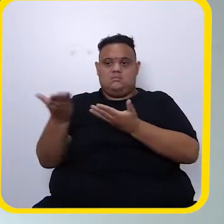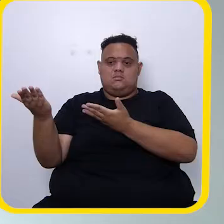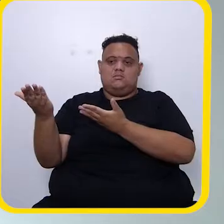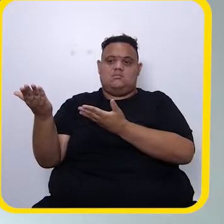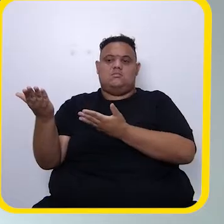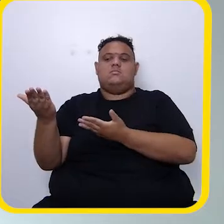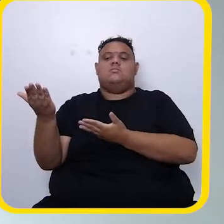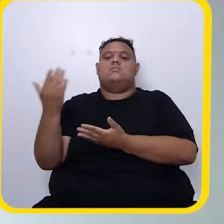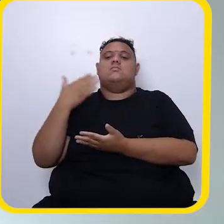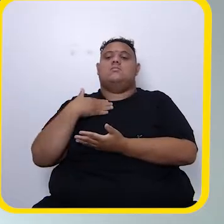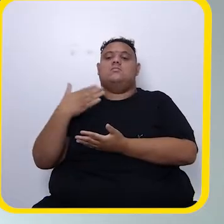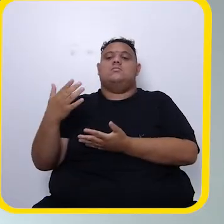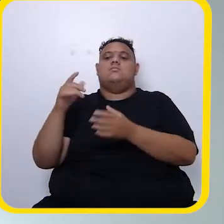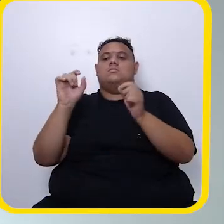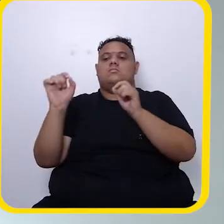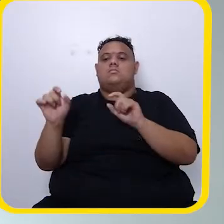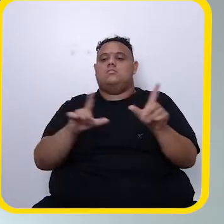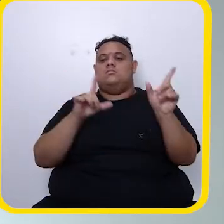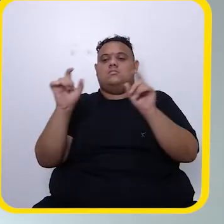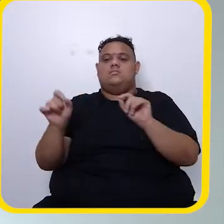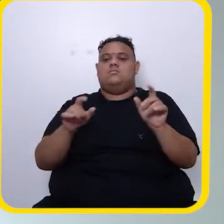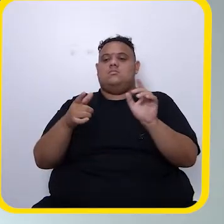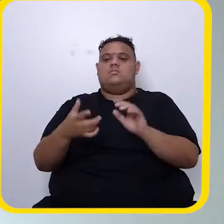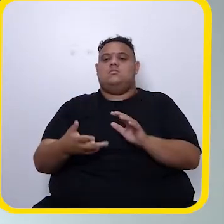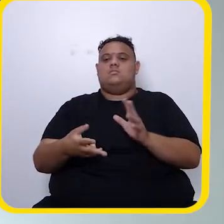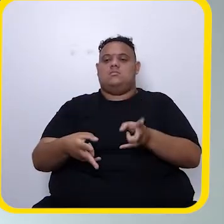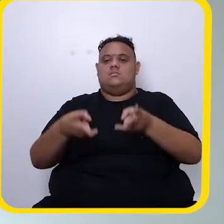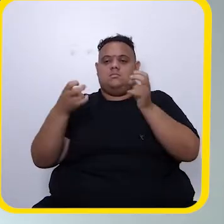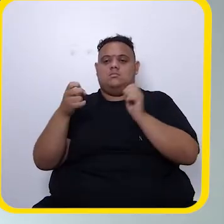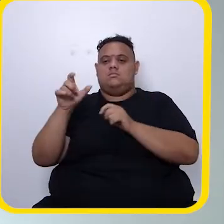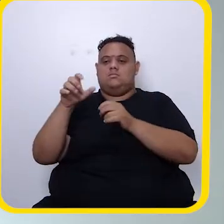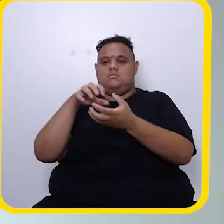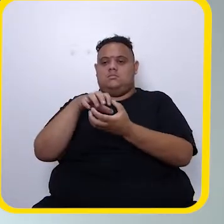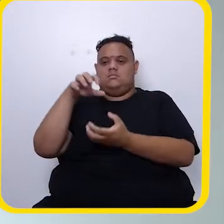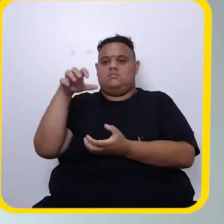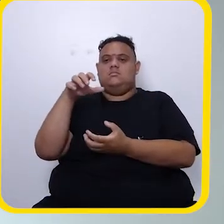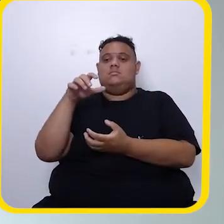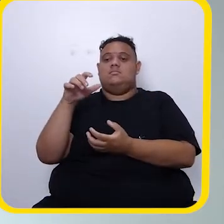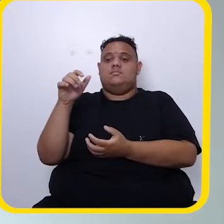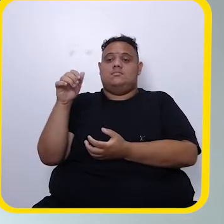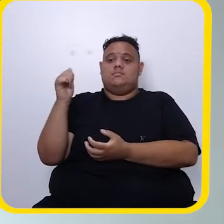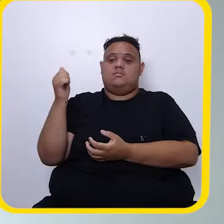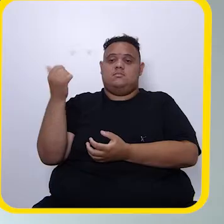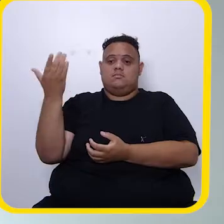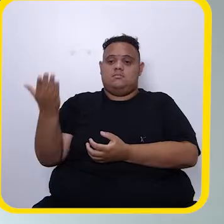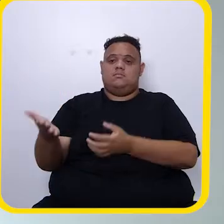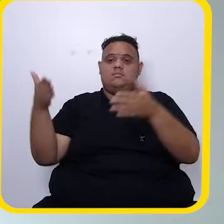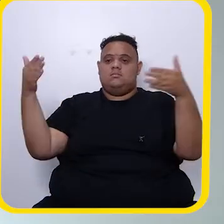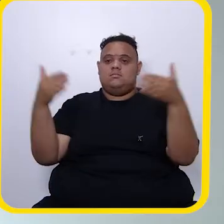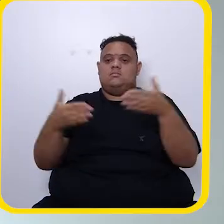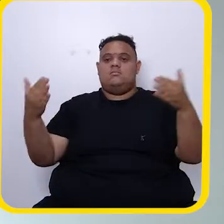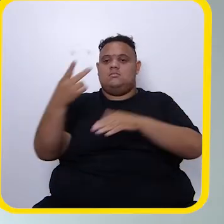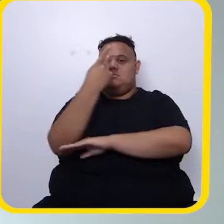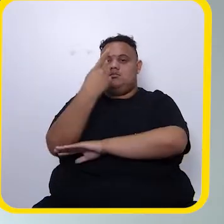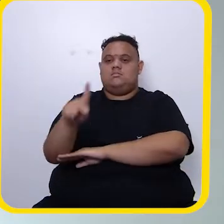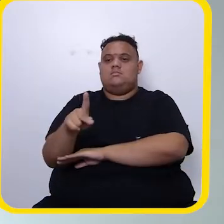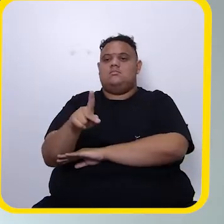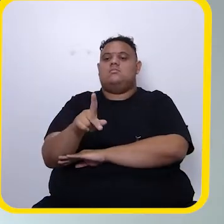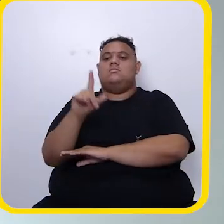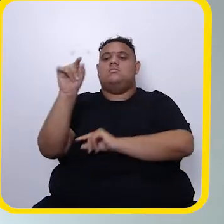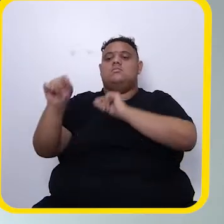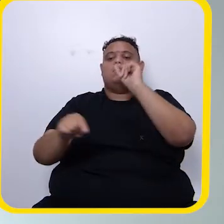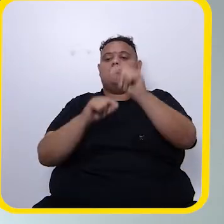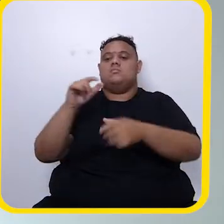para o nosso próximo slide, nós vamos ver aqui as grandes e pequenas Antilhas, a participação delas